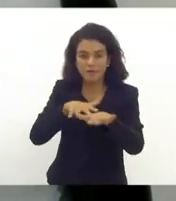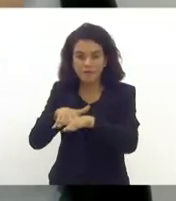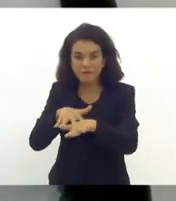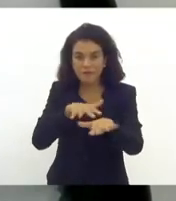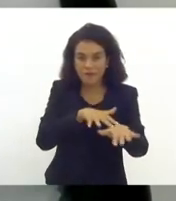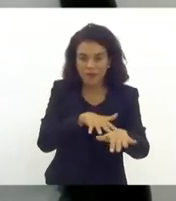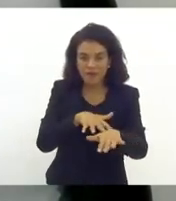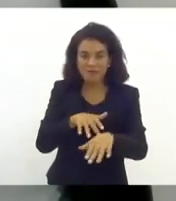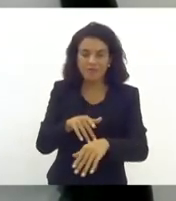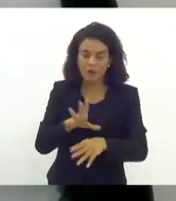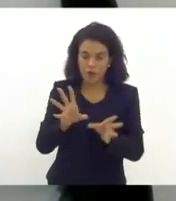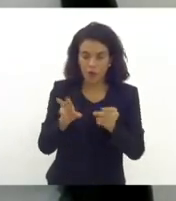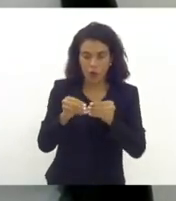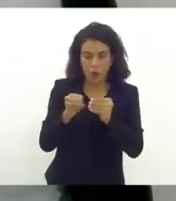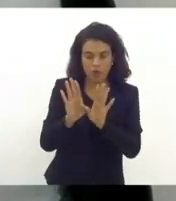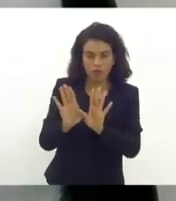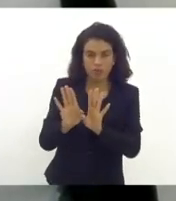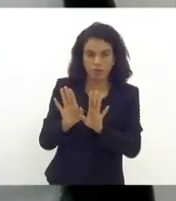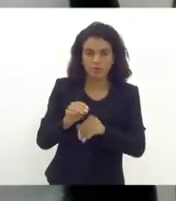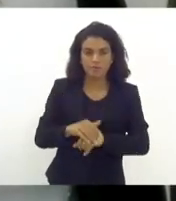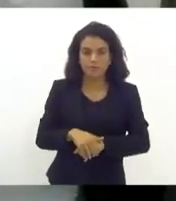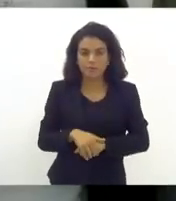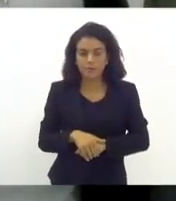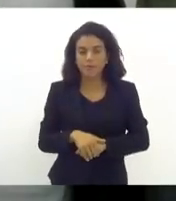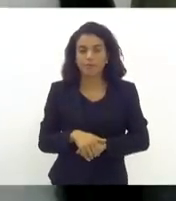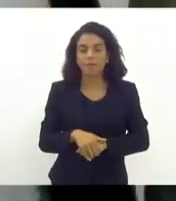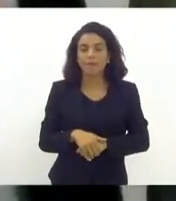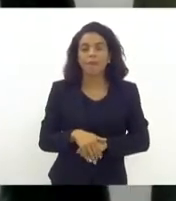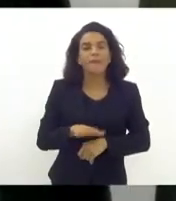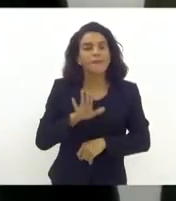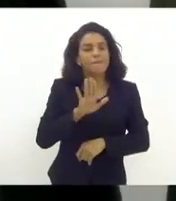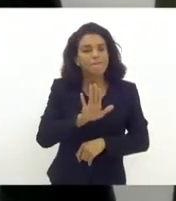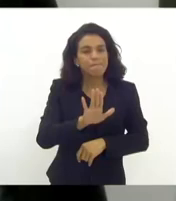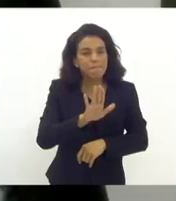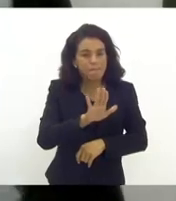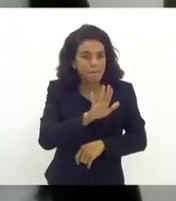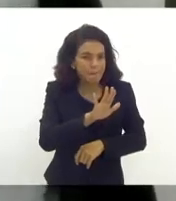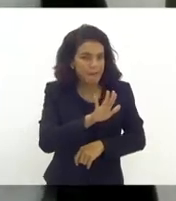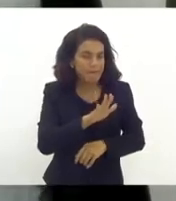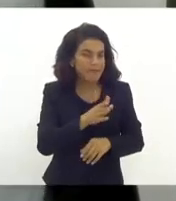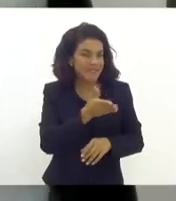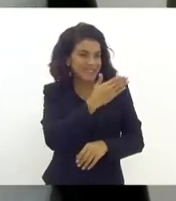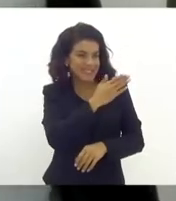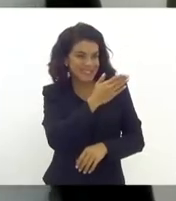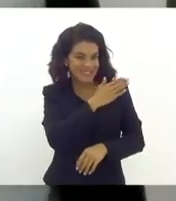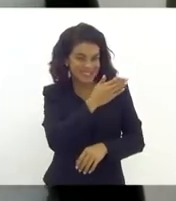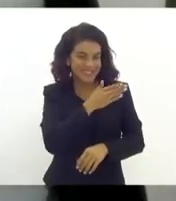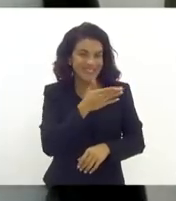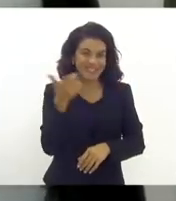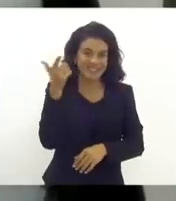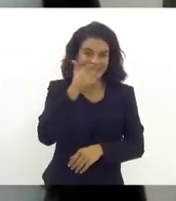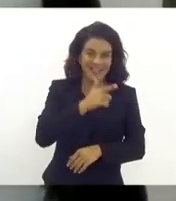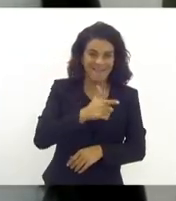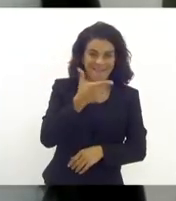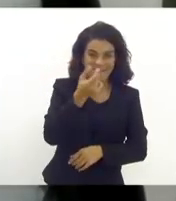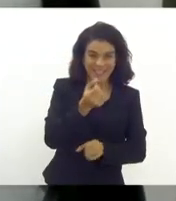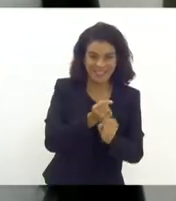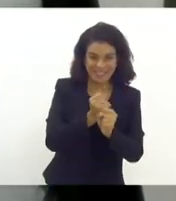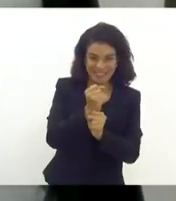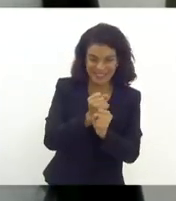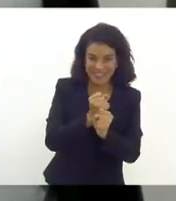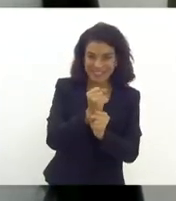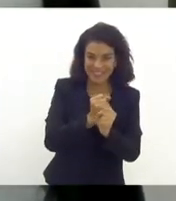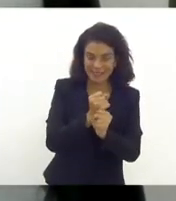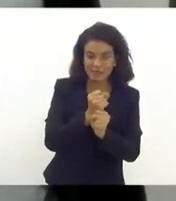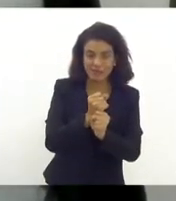fluírem bem vão concluir sim mas aquela subvenção que a gente ganhava lá atrás 20 anos